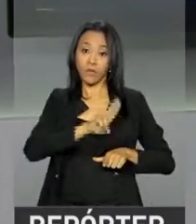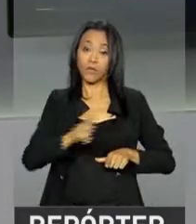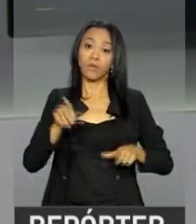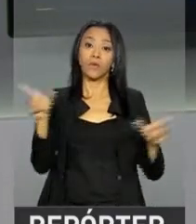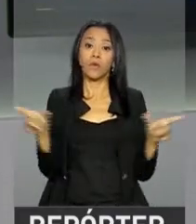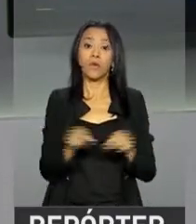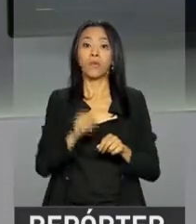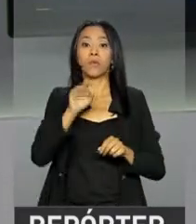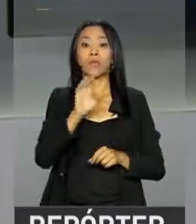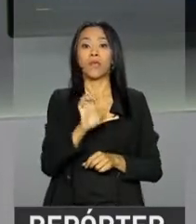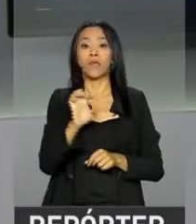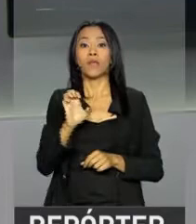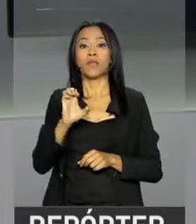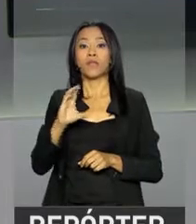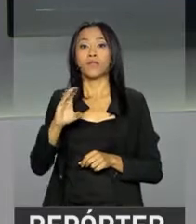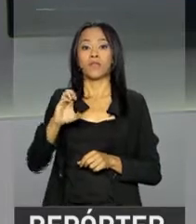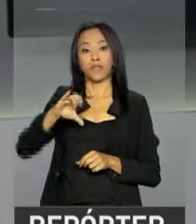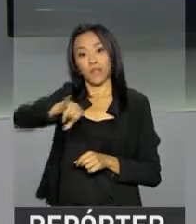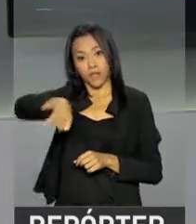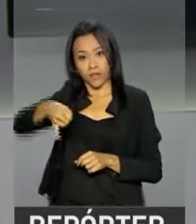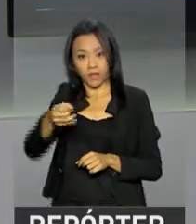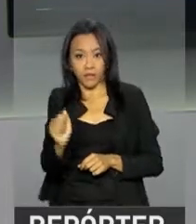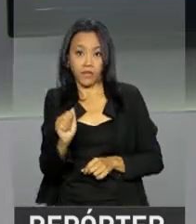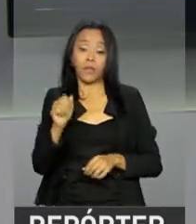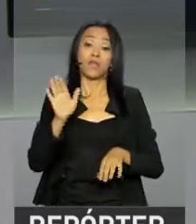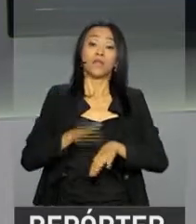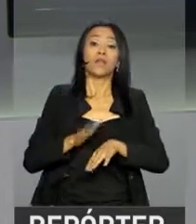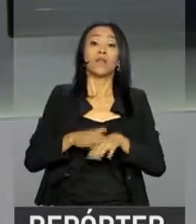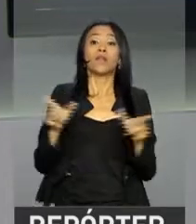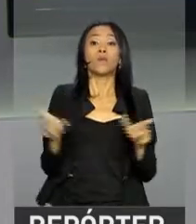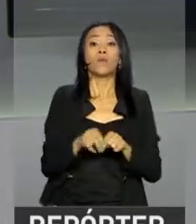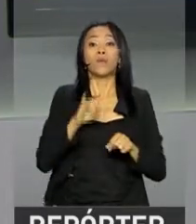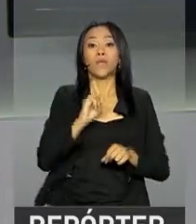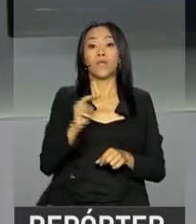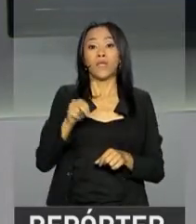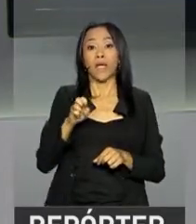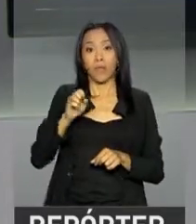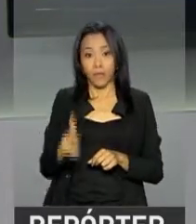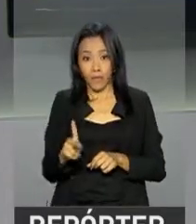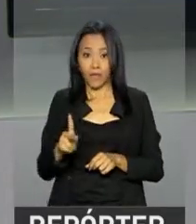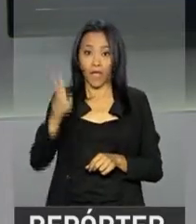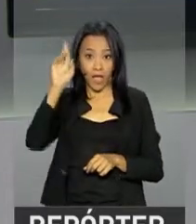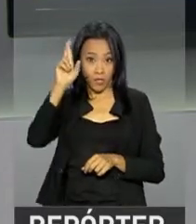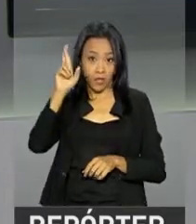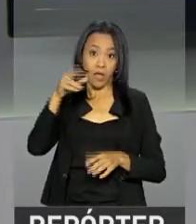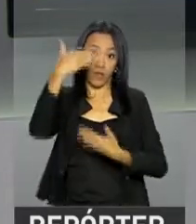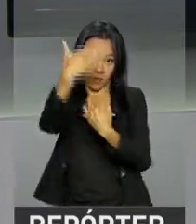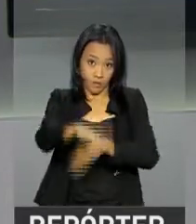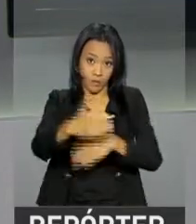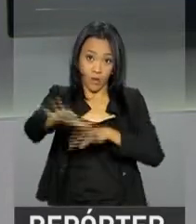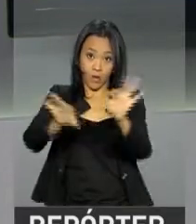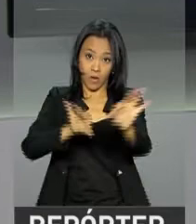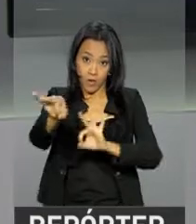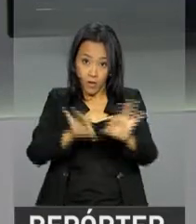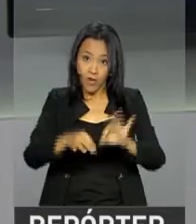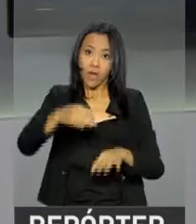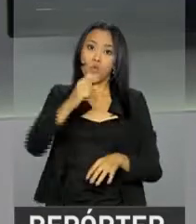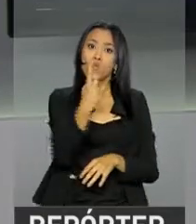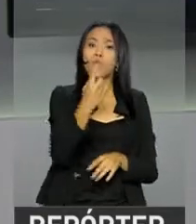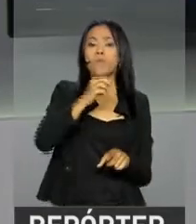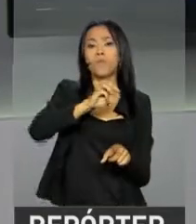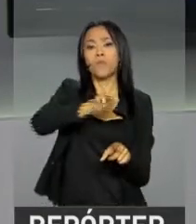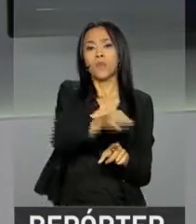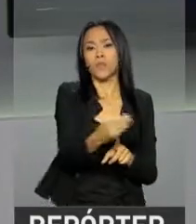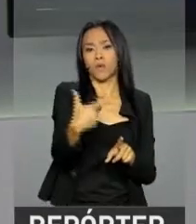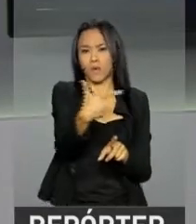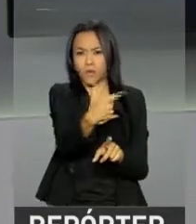para os alunos do ensino médio segundo o inep responsável pelo enem seja mais de um milhão e duzentos mil candidatos fizeram